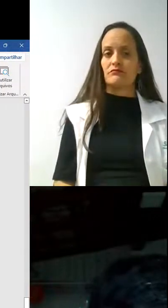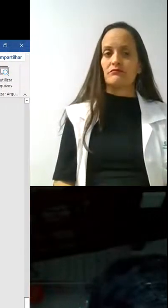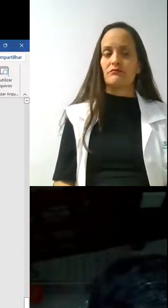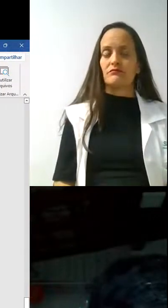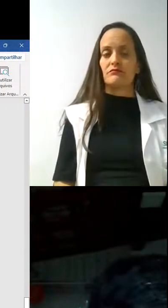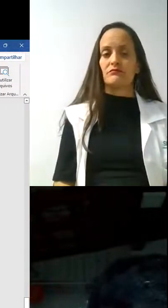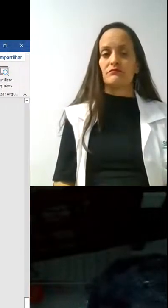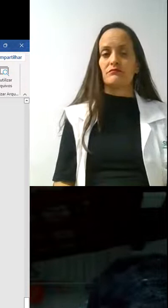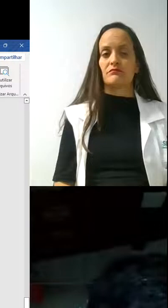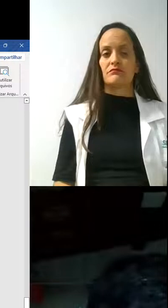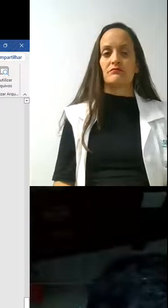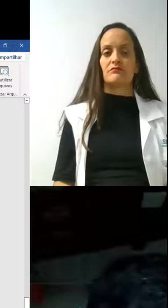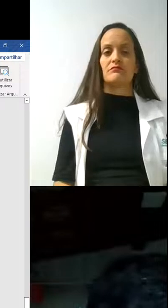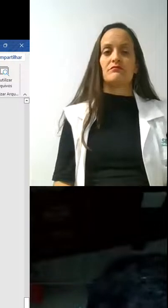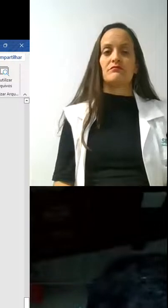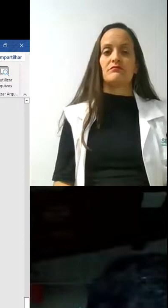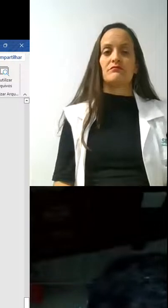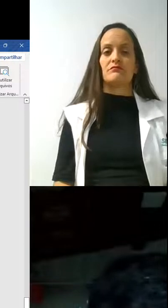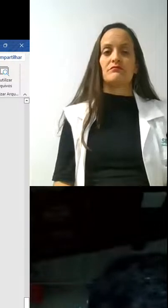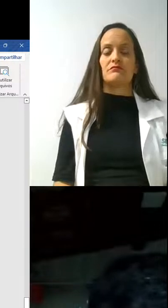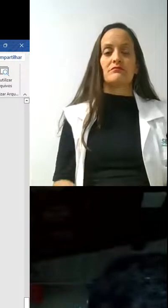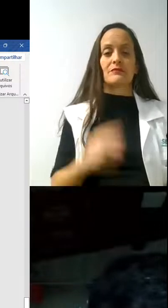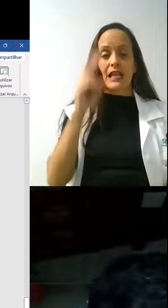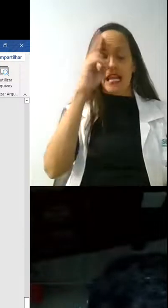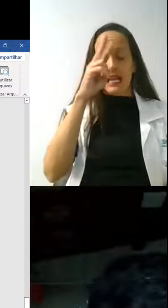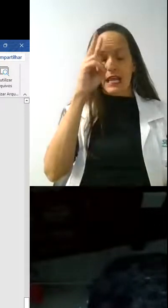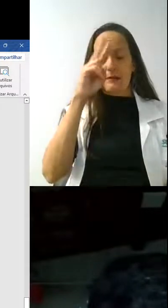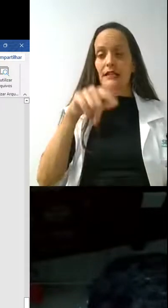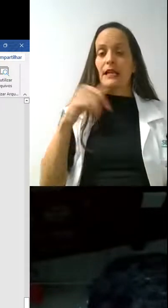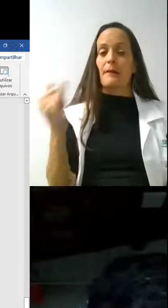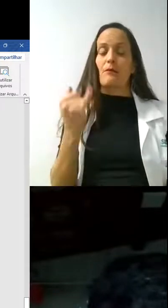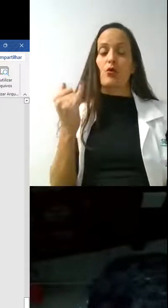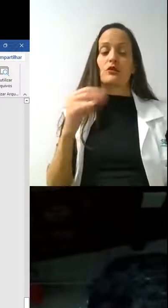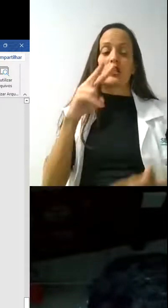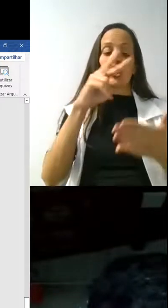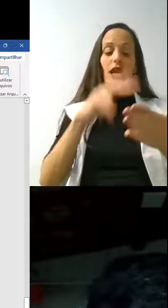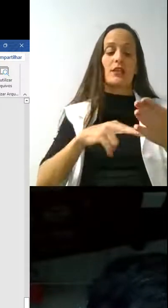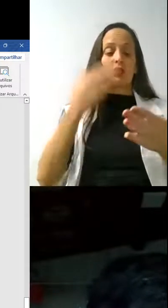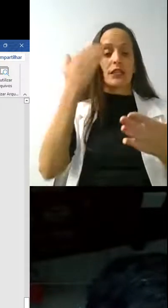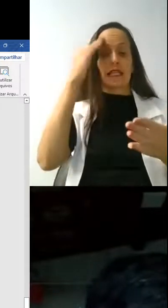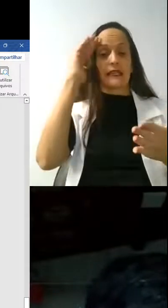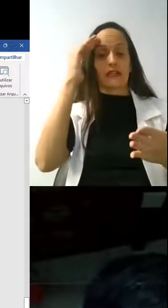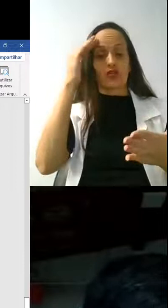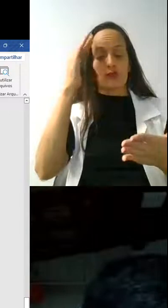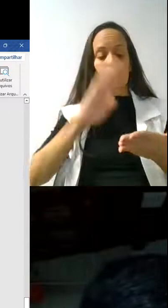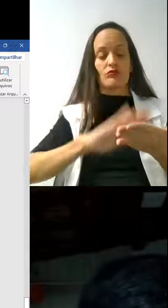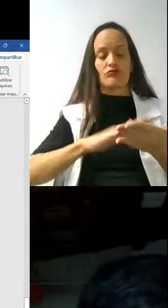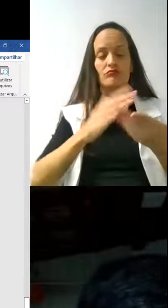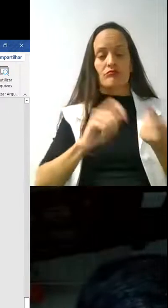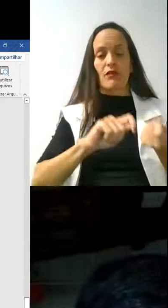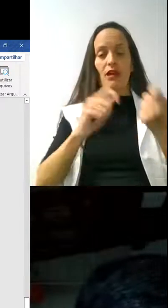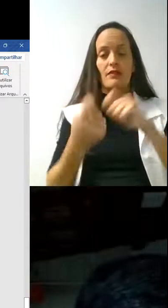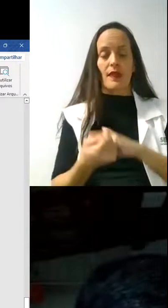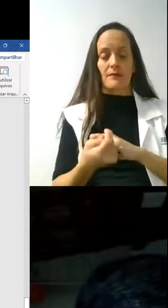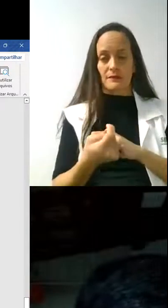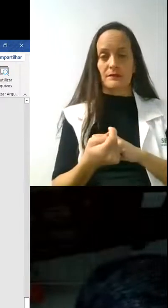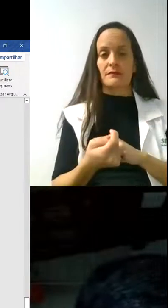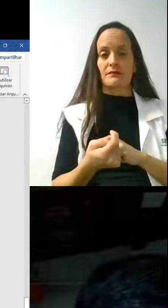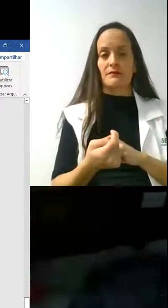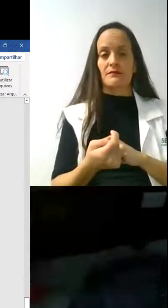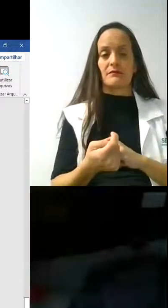questão da interpretação. Por isso que eu fiz a interpretação aqui junto com vocês, né? E aí eu fiz as conversões, né? Como